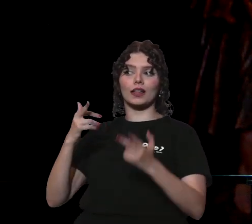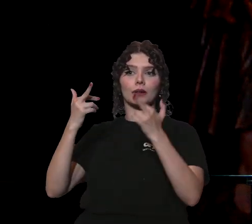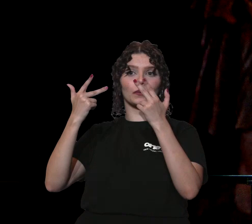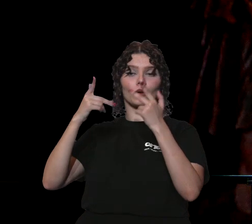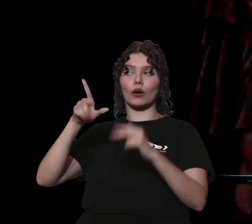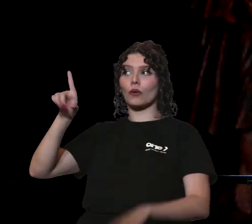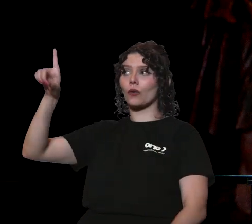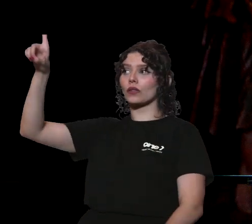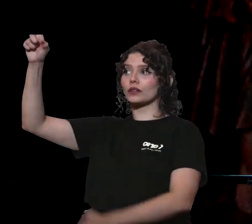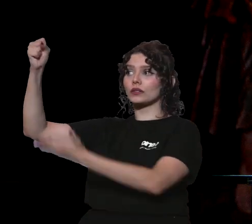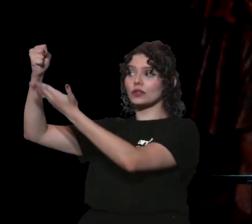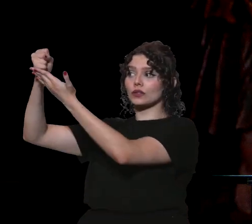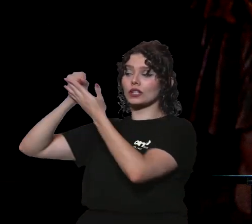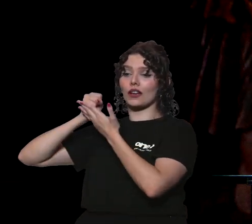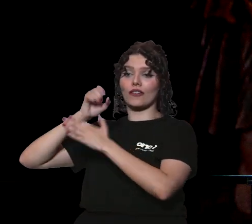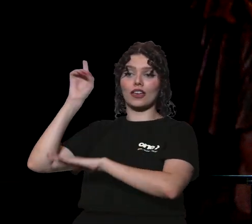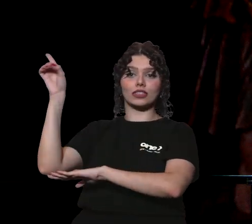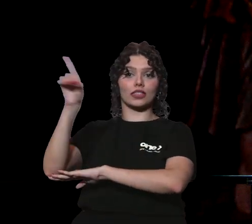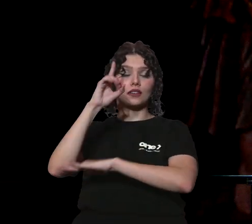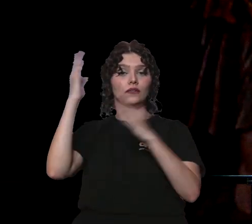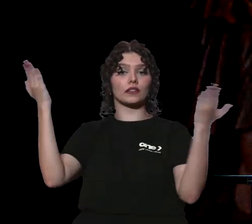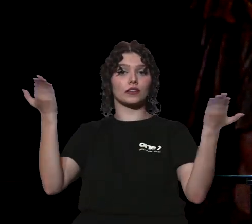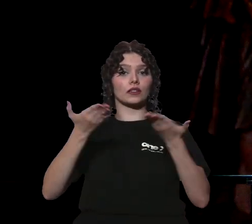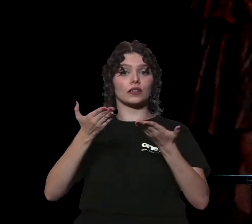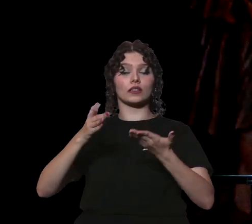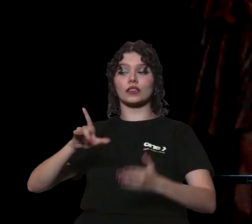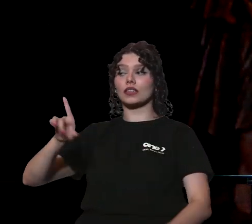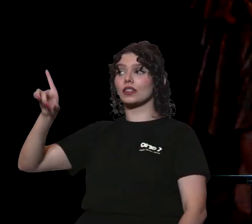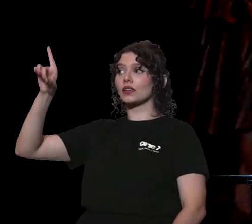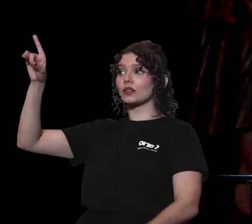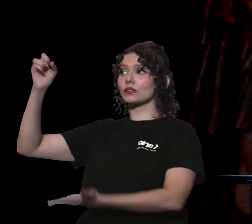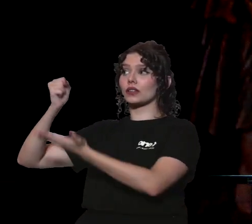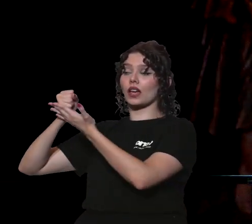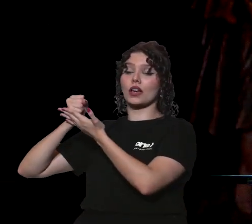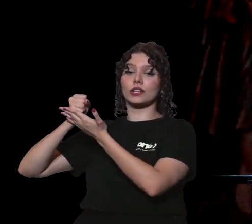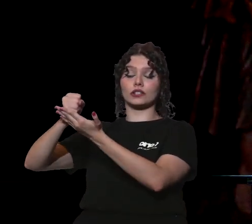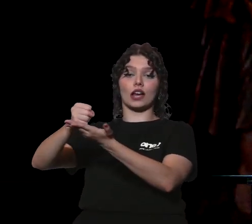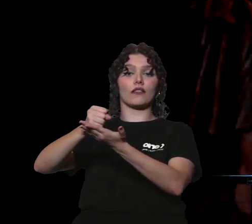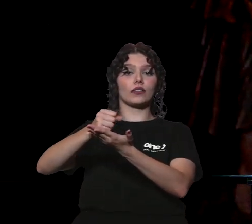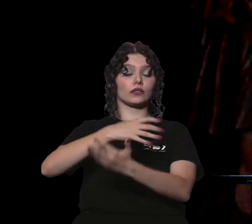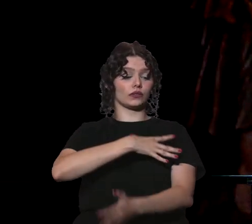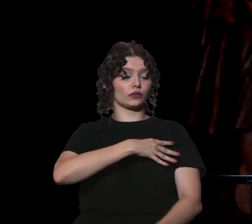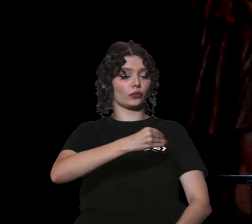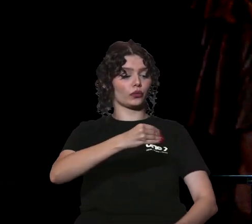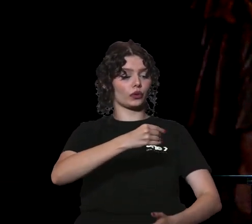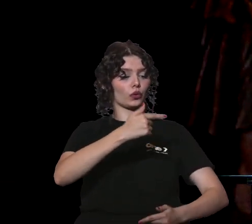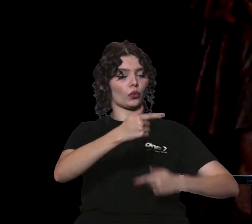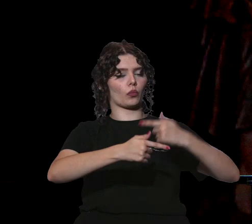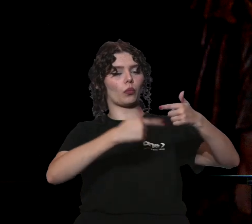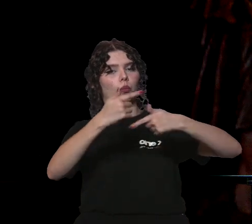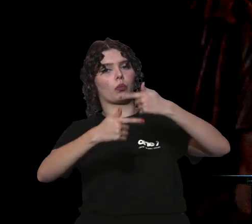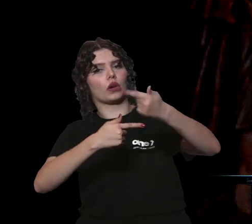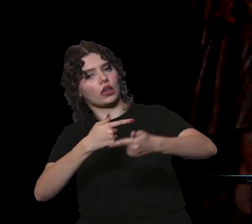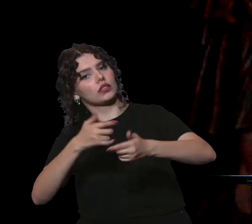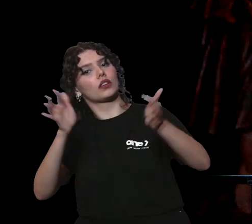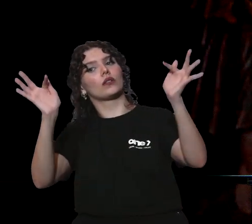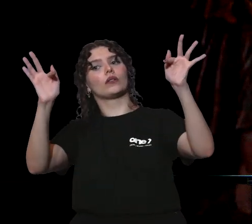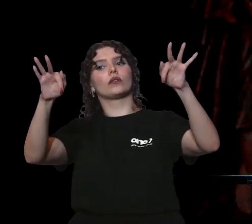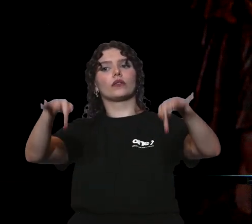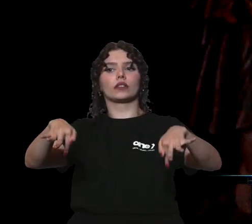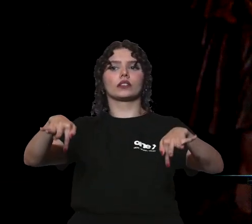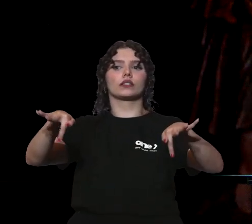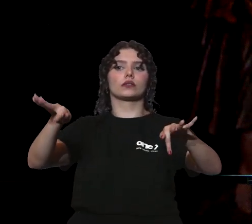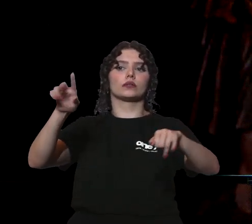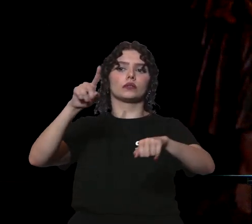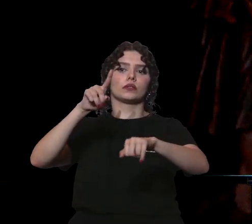estava atuando na vida dele, e era o Deus que ia atuar na vida dos filhos dele até o fim dos tempos.